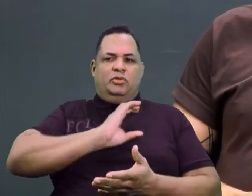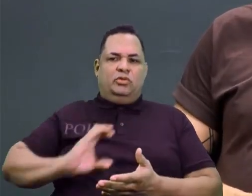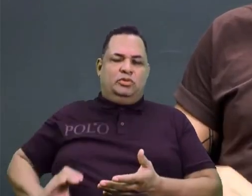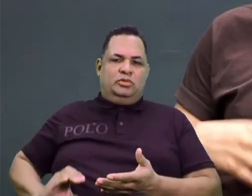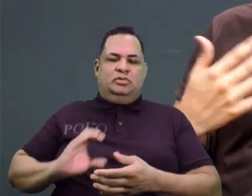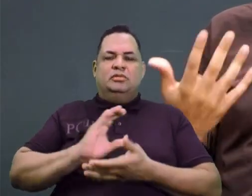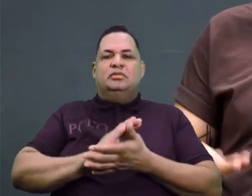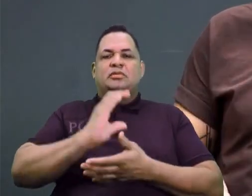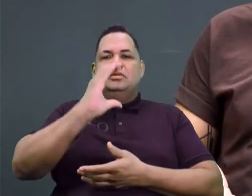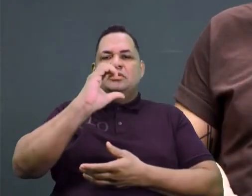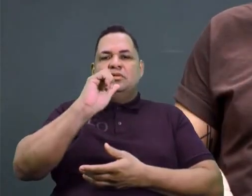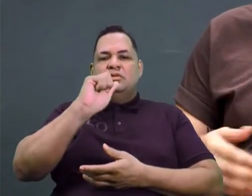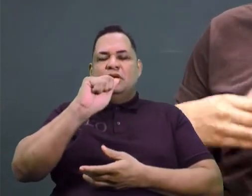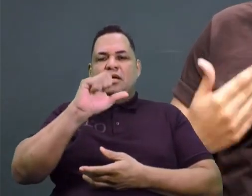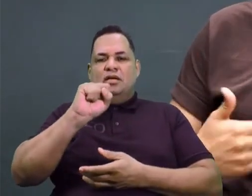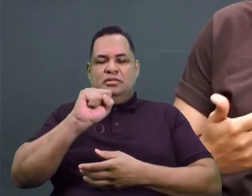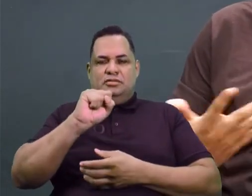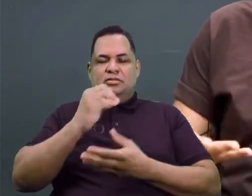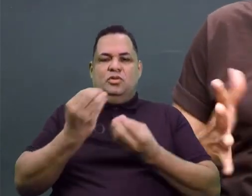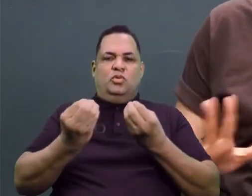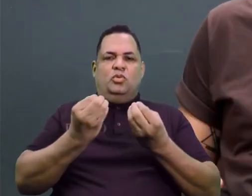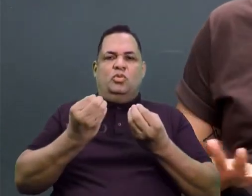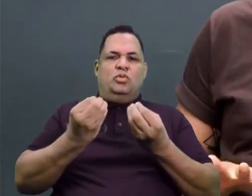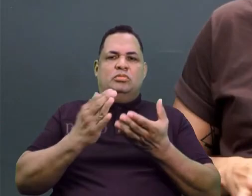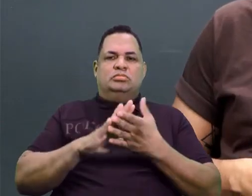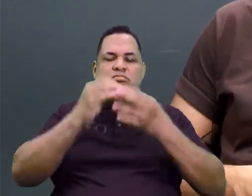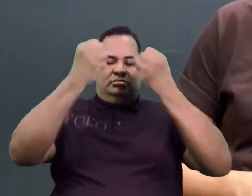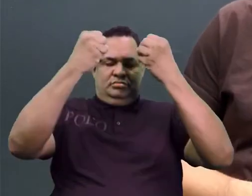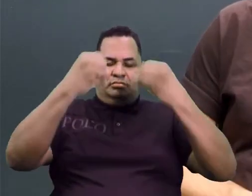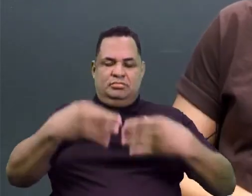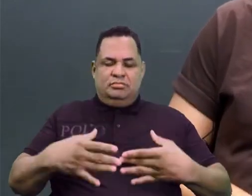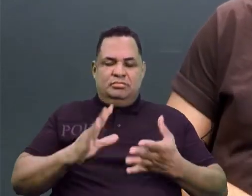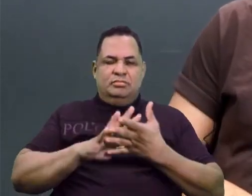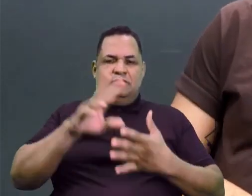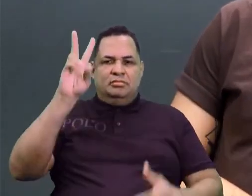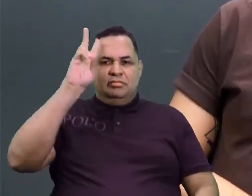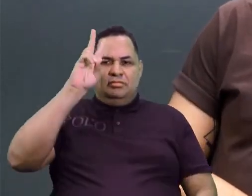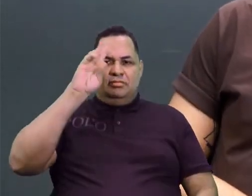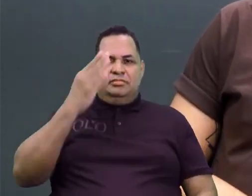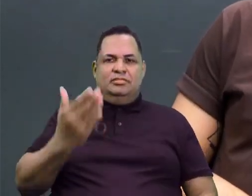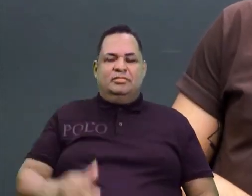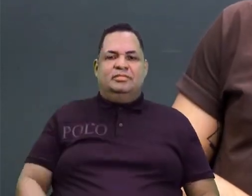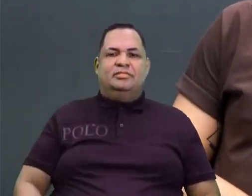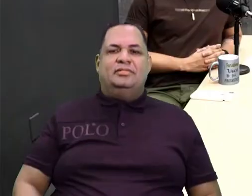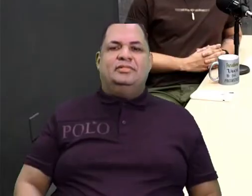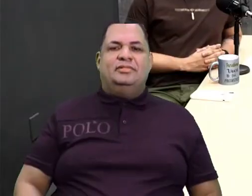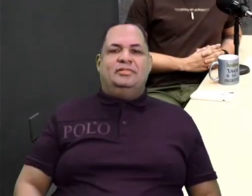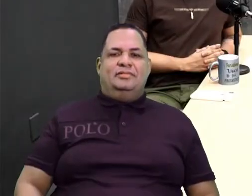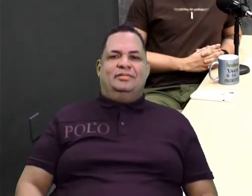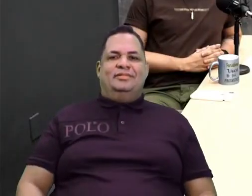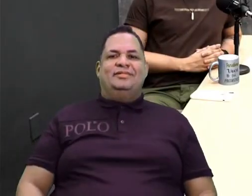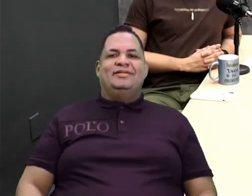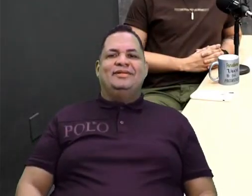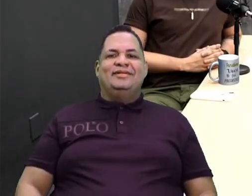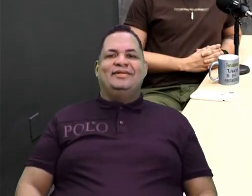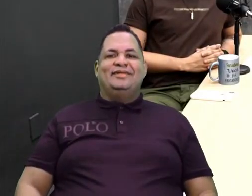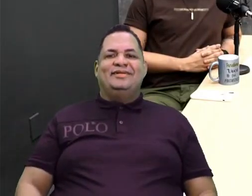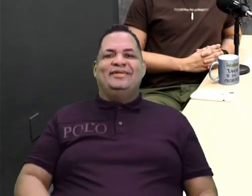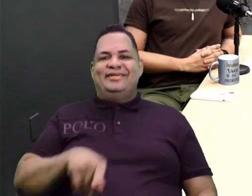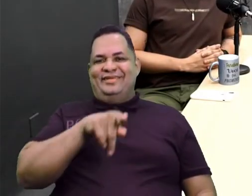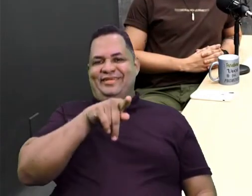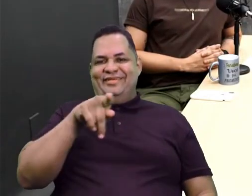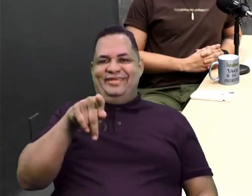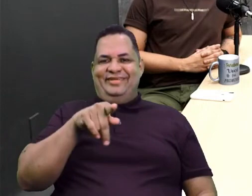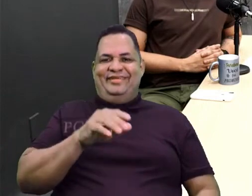das coordenadoras, ou como é que foi? Me explica essa história. Aqui é a coordenadora do CAIS, professora